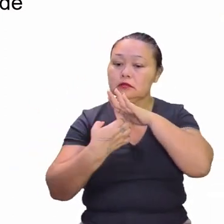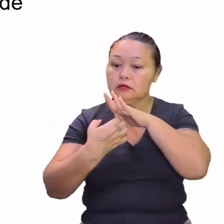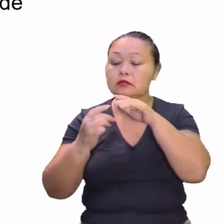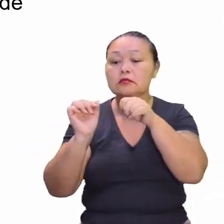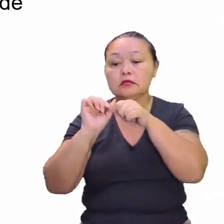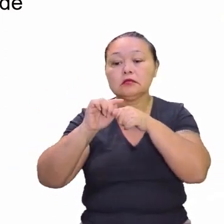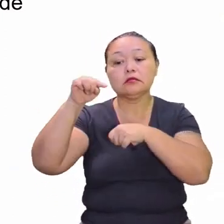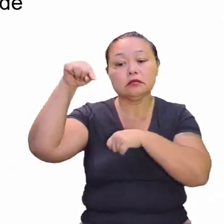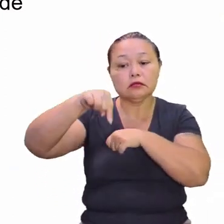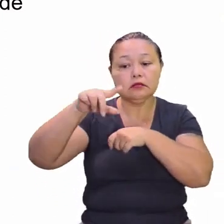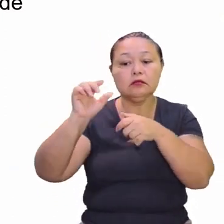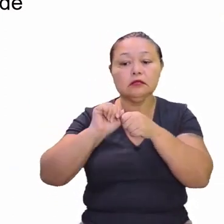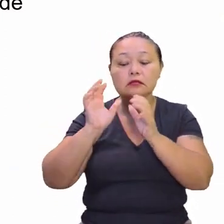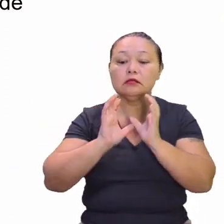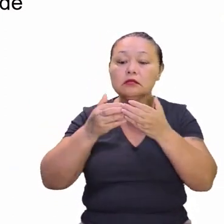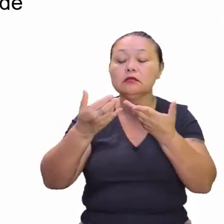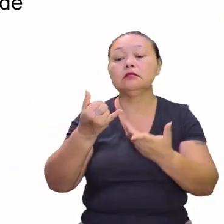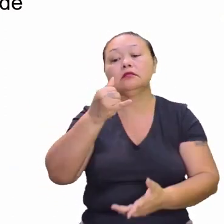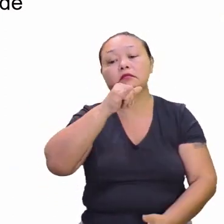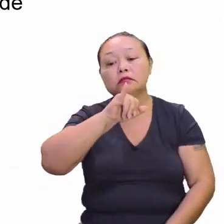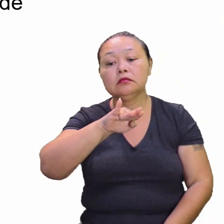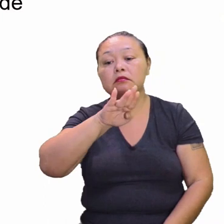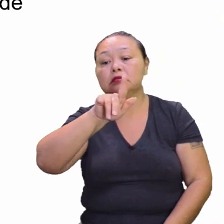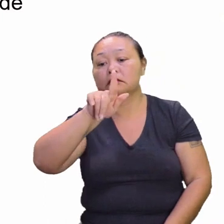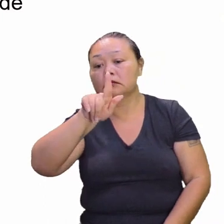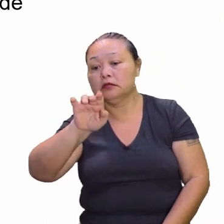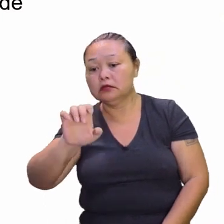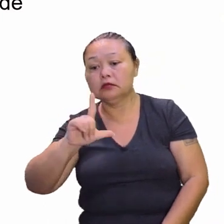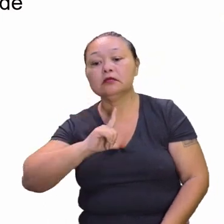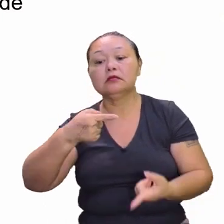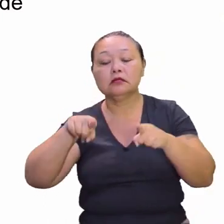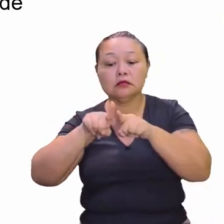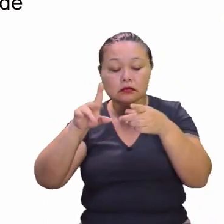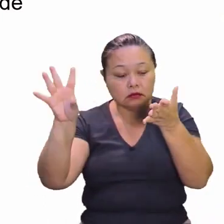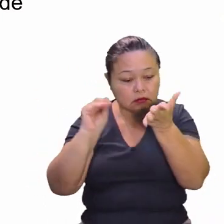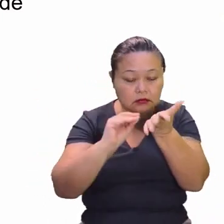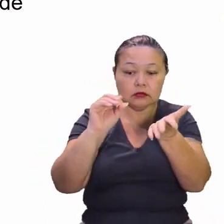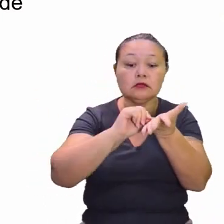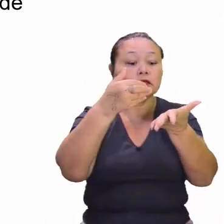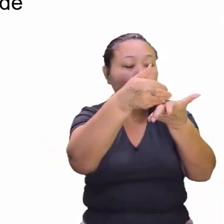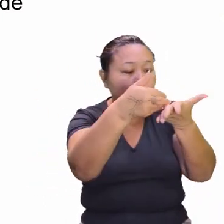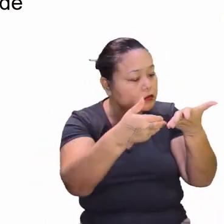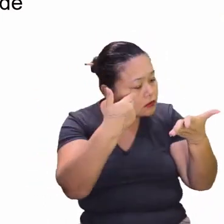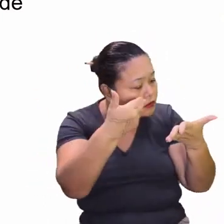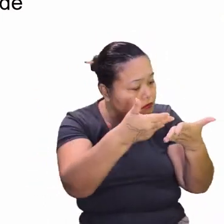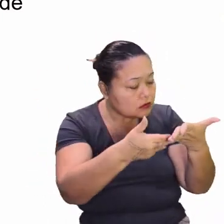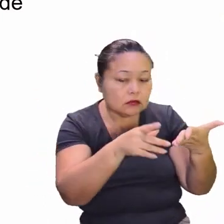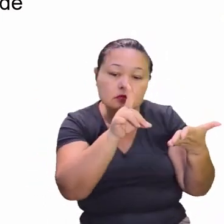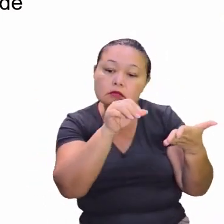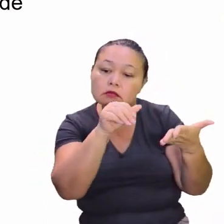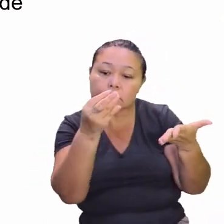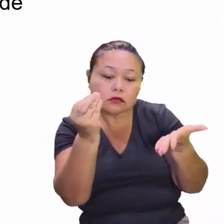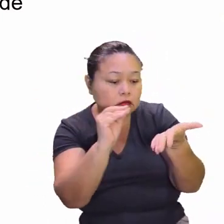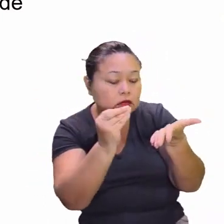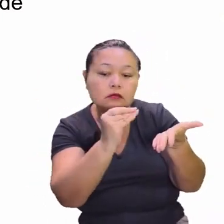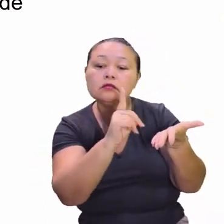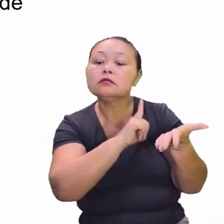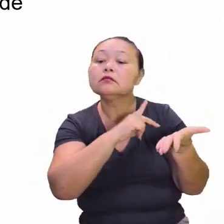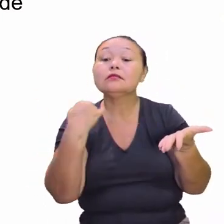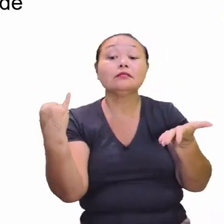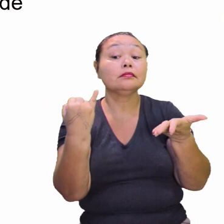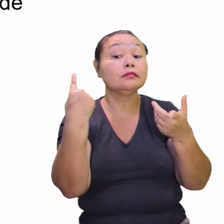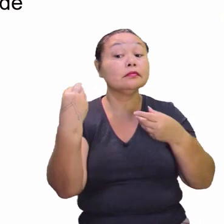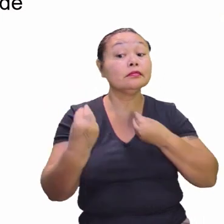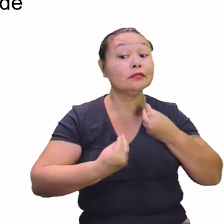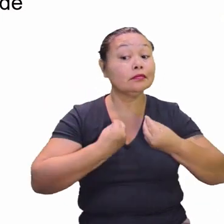do Brasil. Muito bem. O próprio IBGE tem esses dados. E a partir desses dados, é importante para